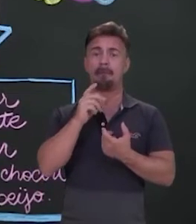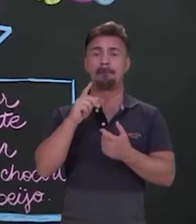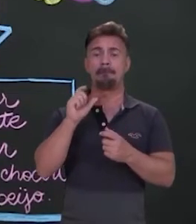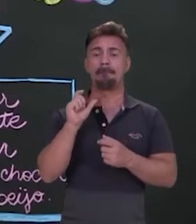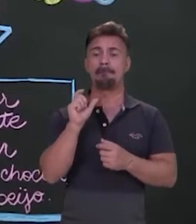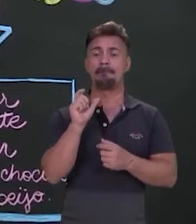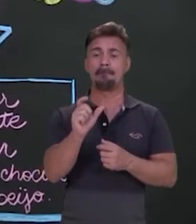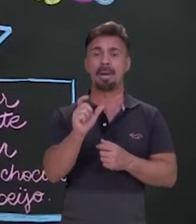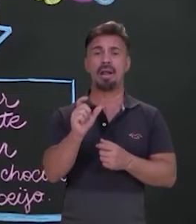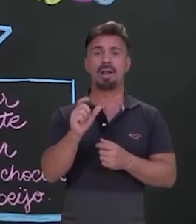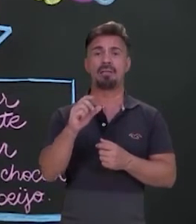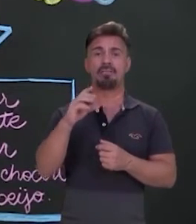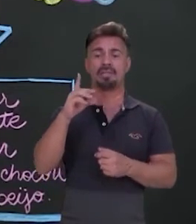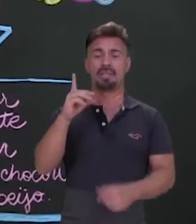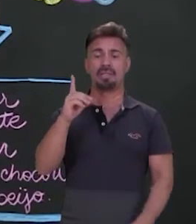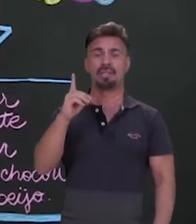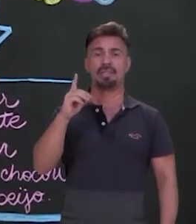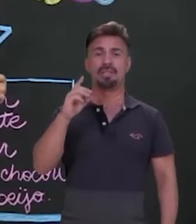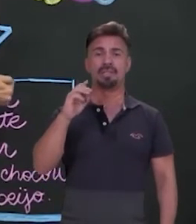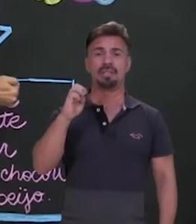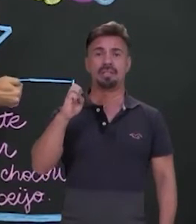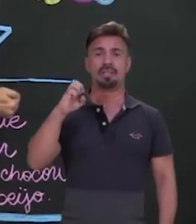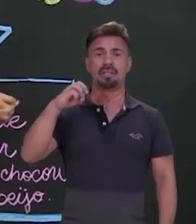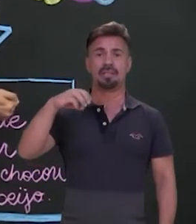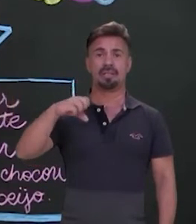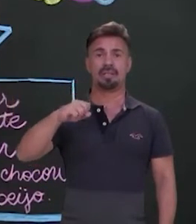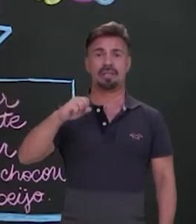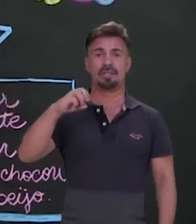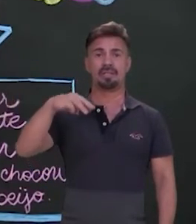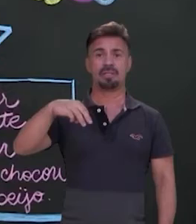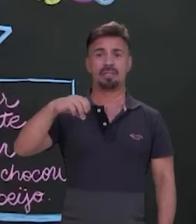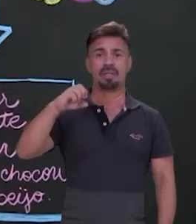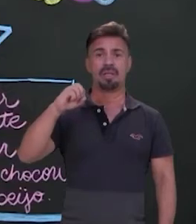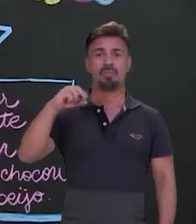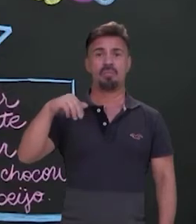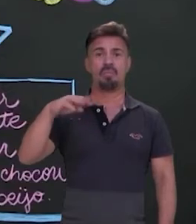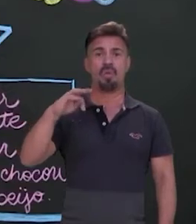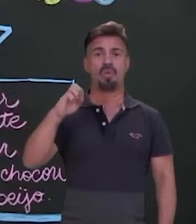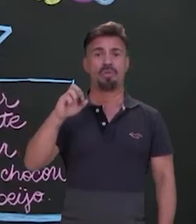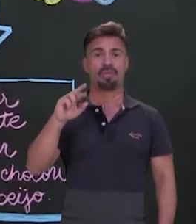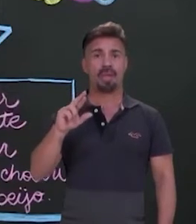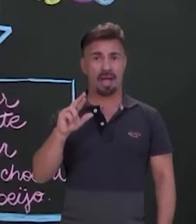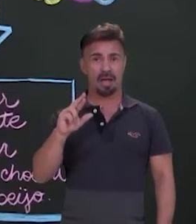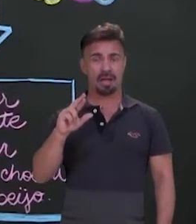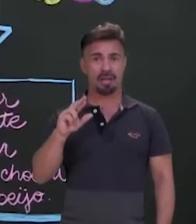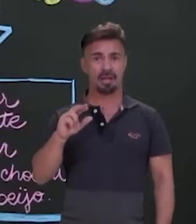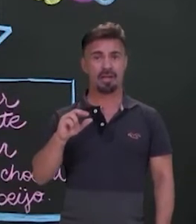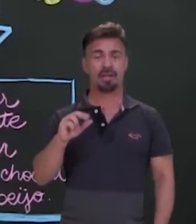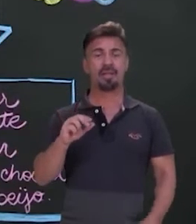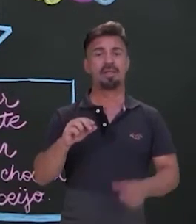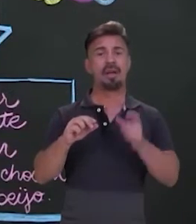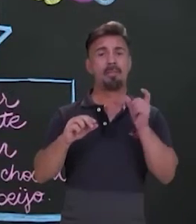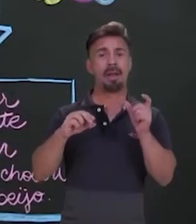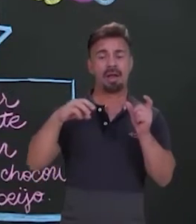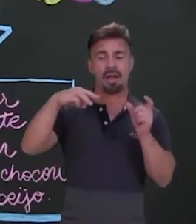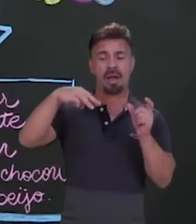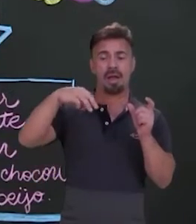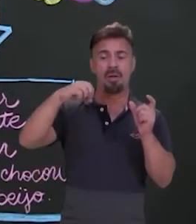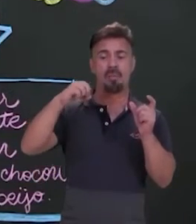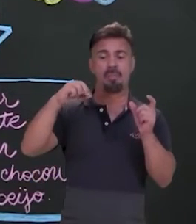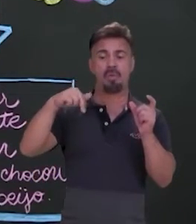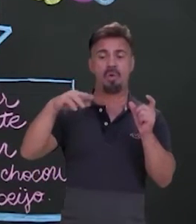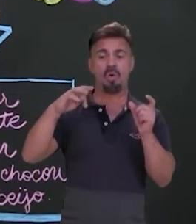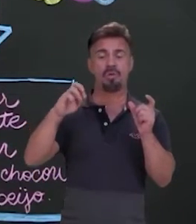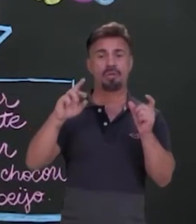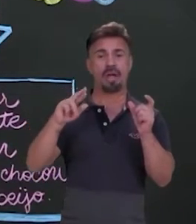palavra desmontar. Do verbo montar, eu criei a palavra desmontar com o acréscimo